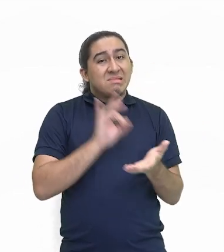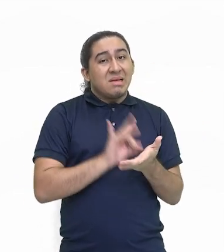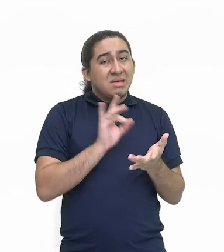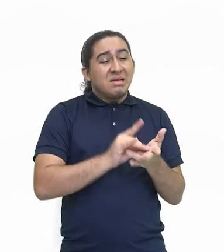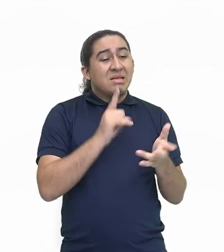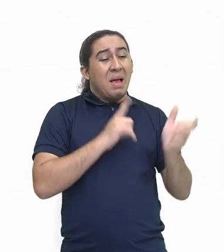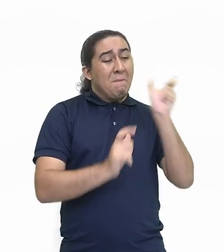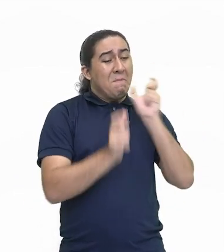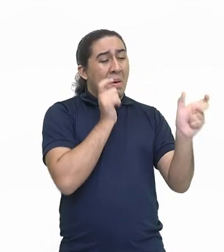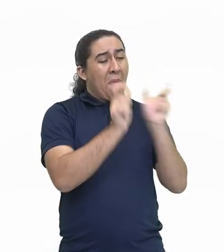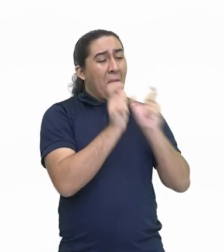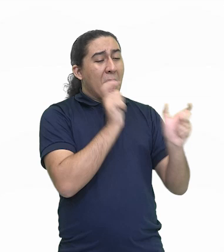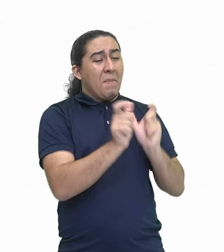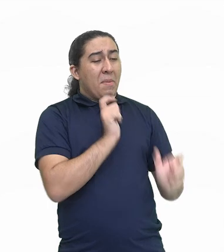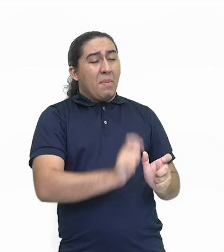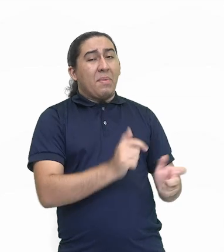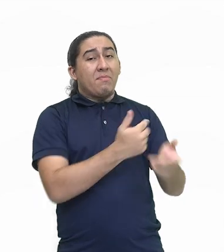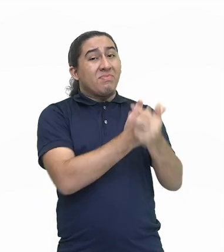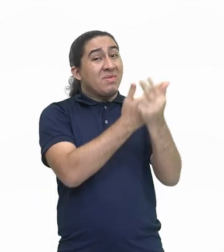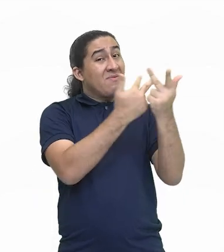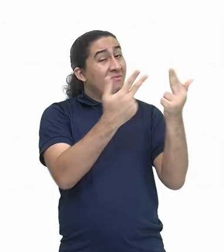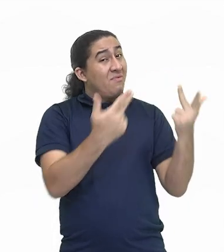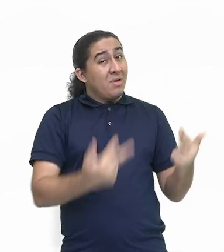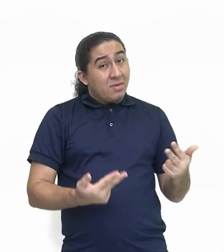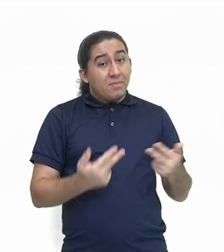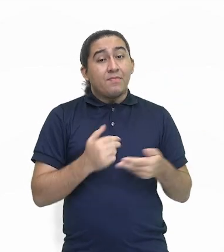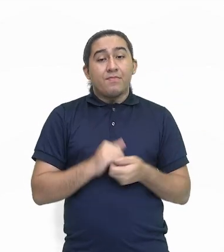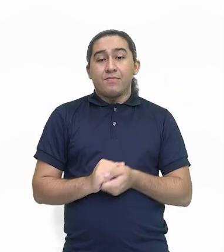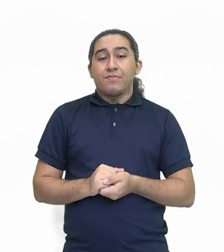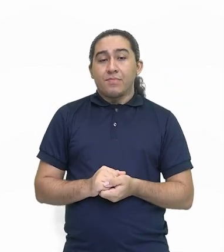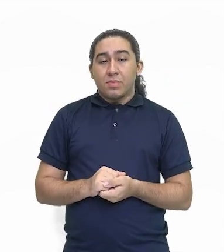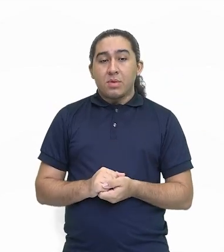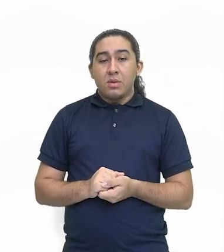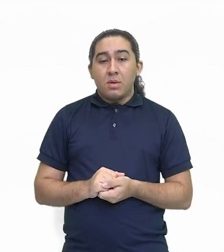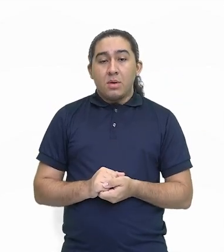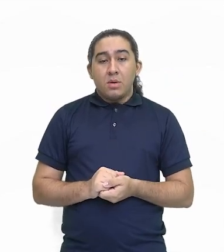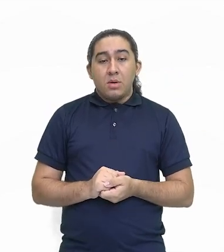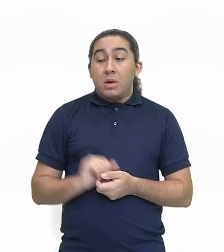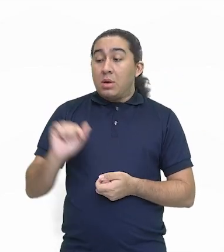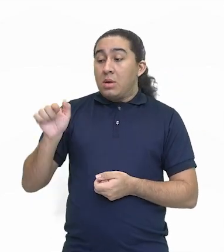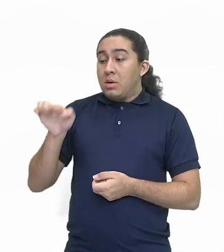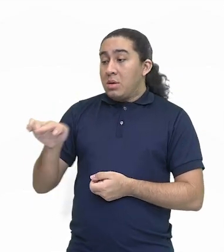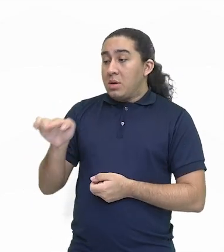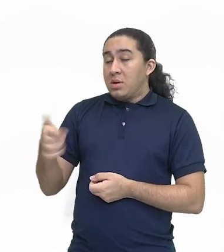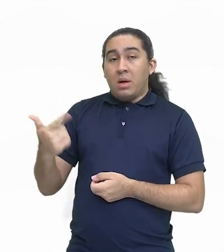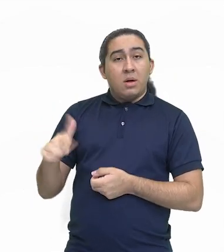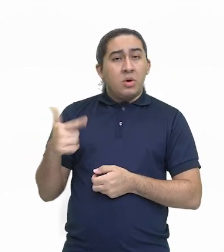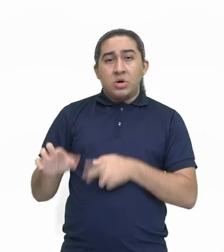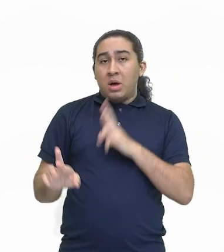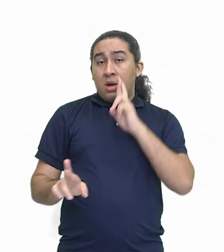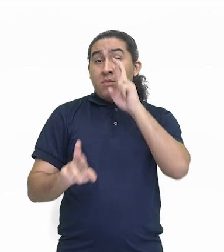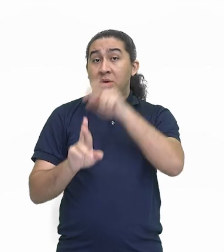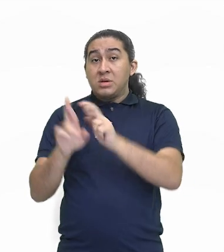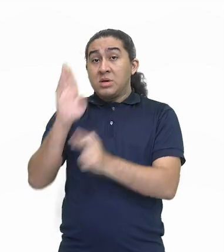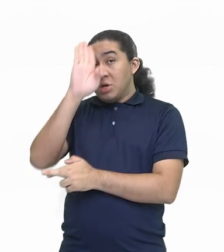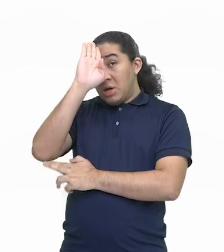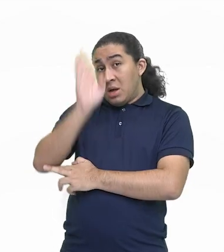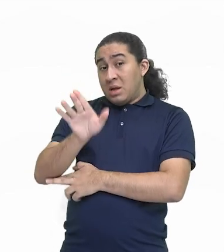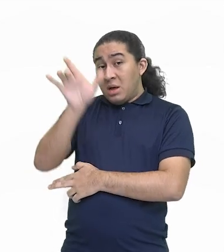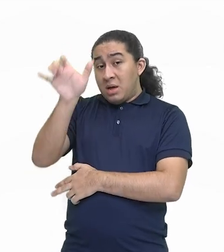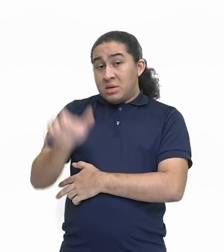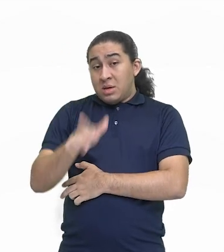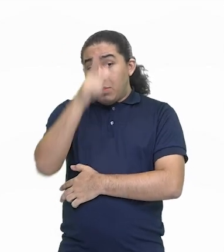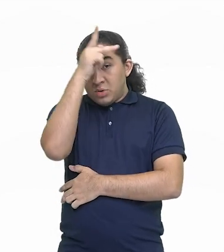carregado de palavrões. Na de escárnio, não se referia diretamente à